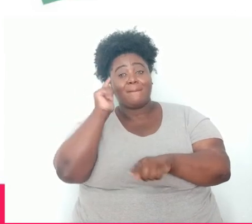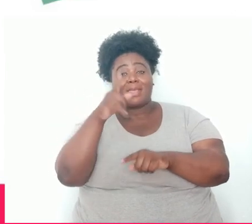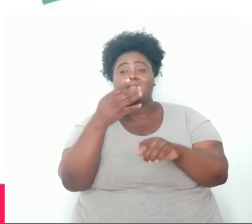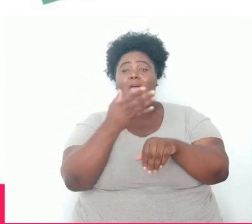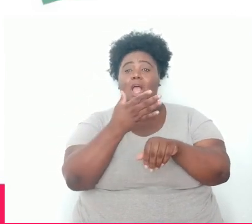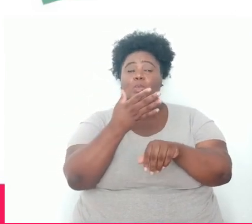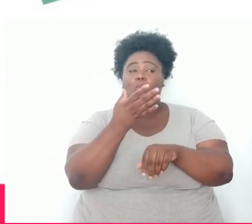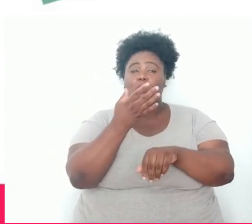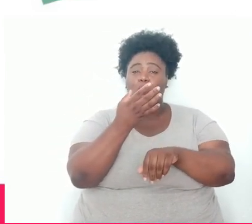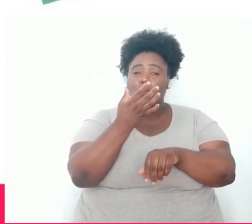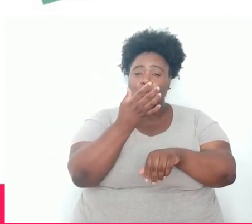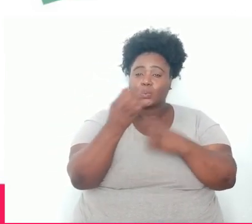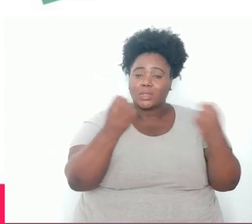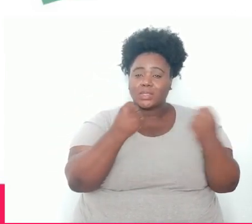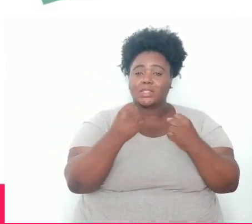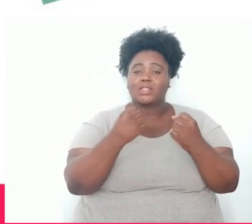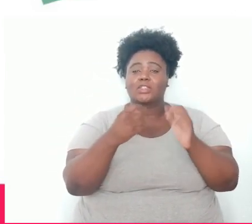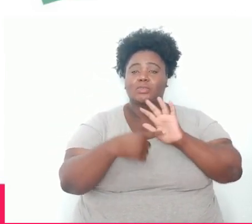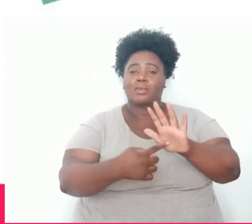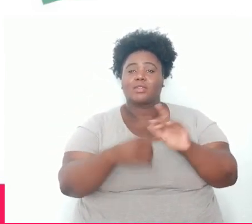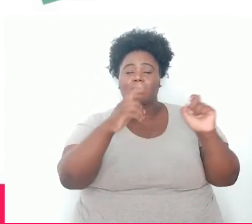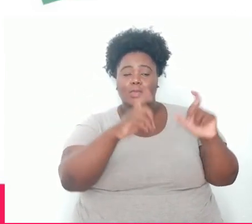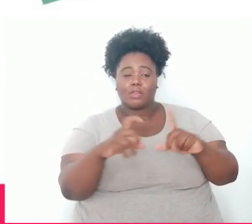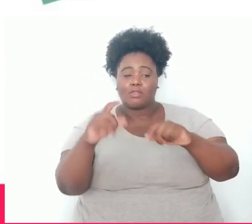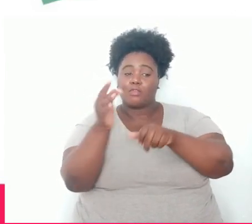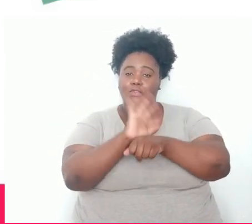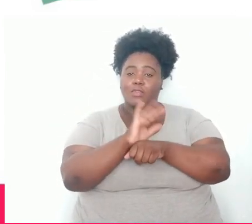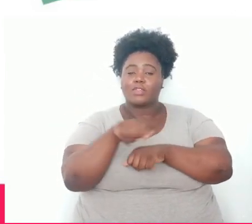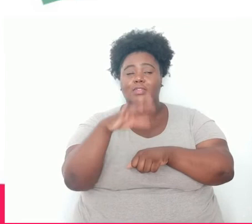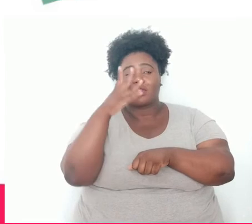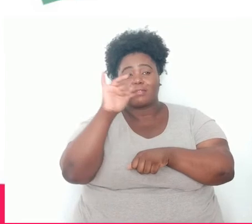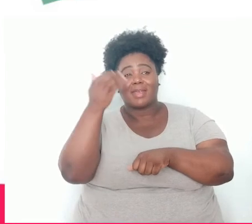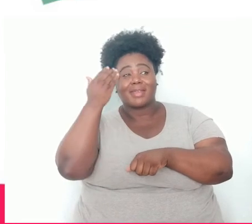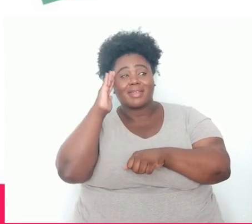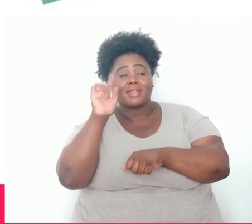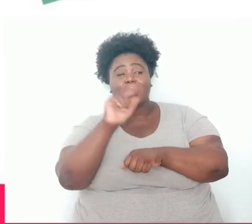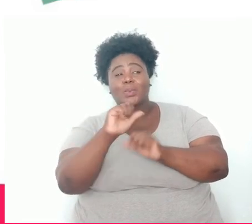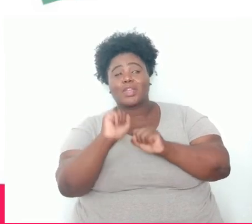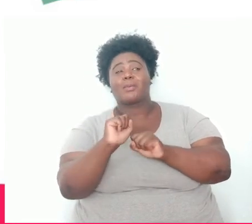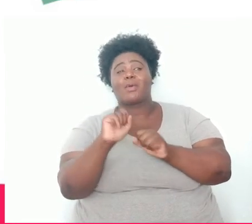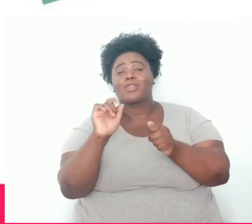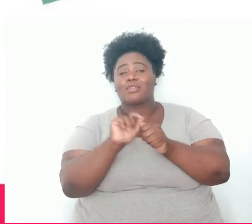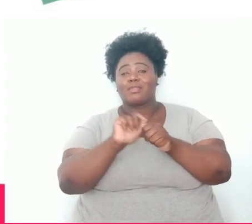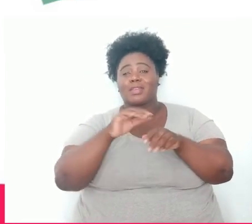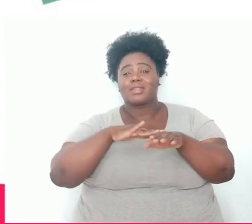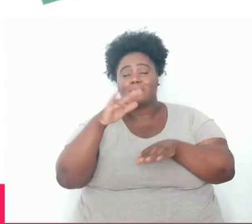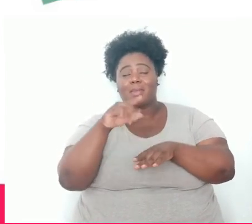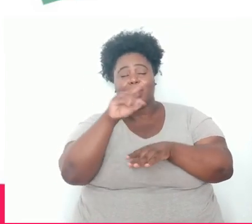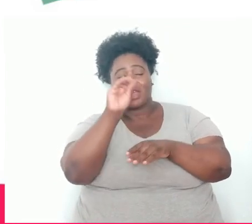pensar esses exercícios performáticos com registros de foto, de vídeo, e você vai entendendo o que você pode acrescentar